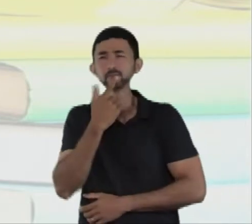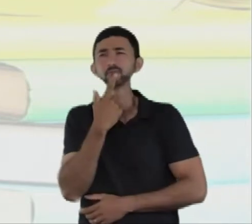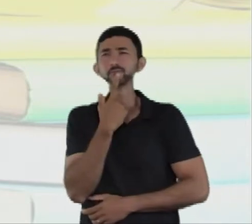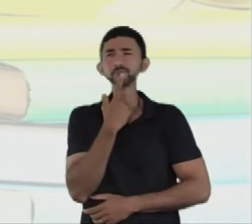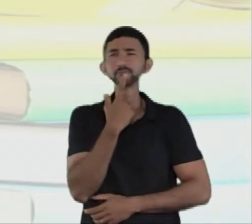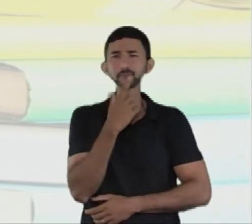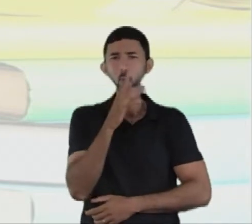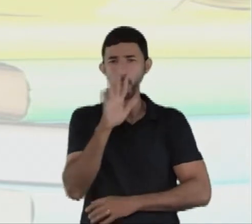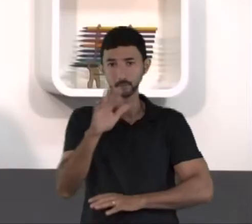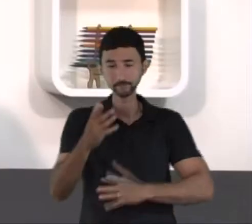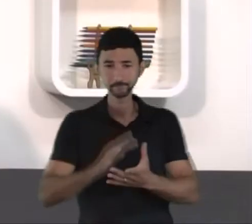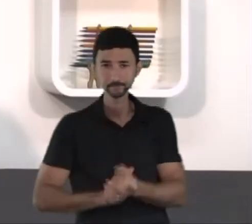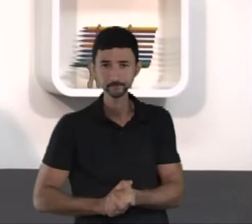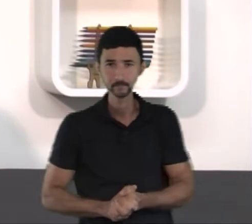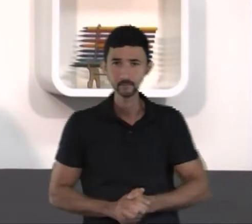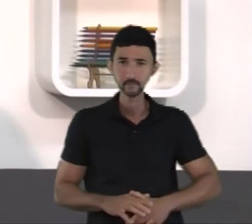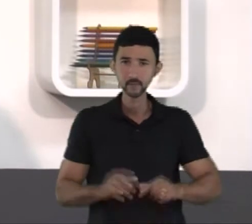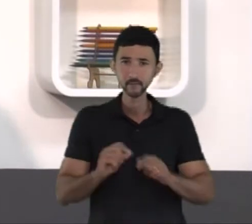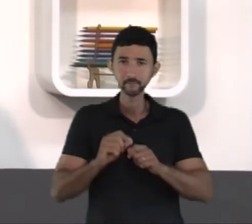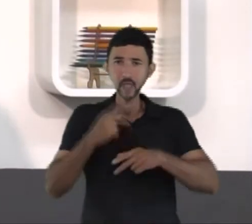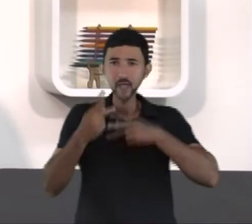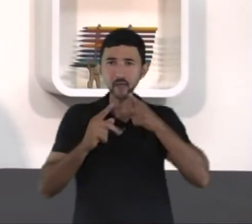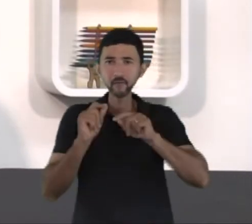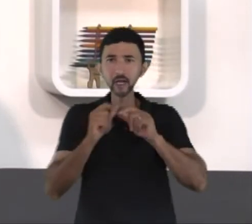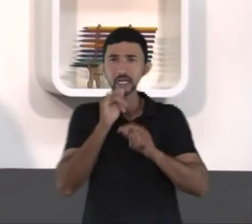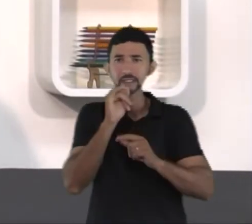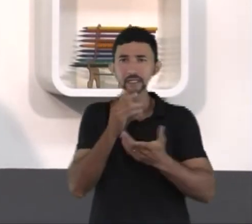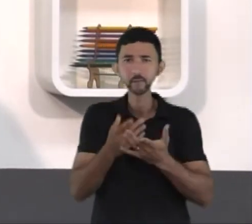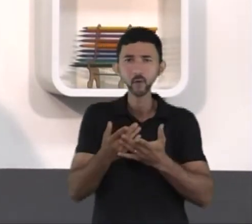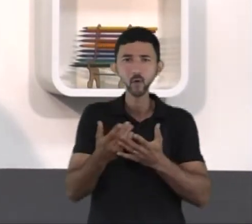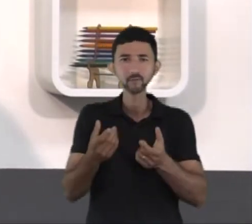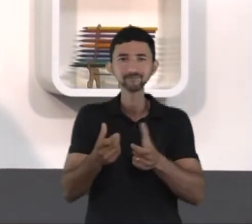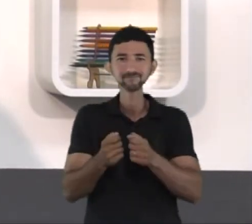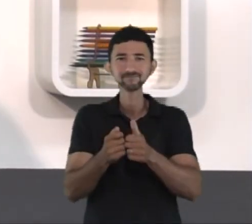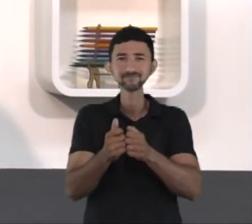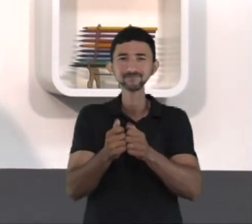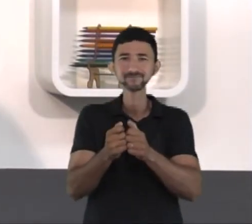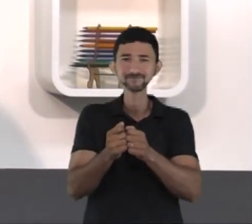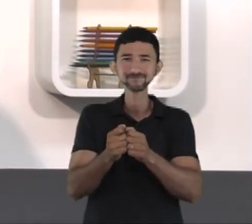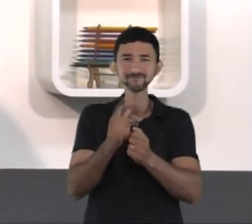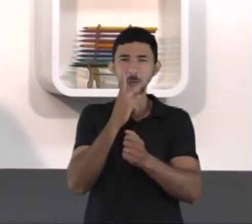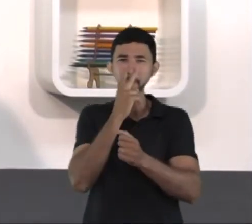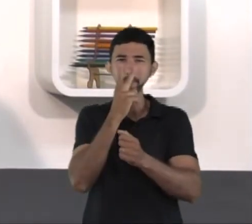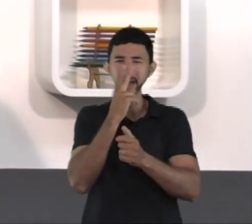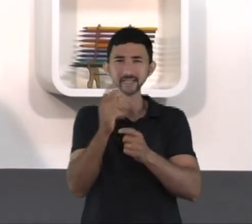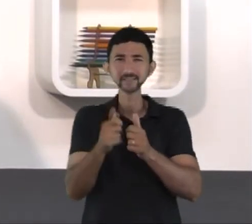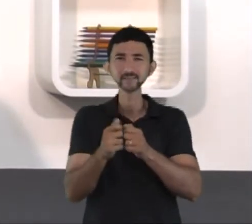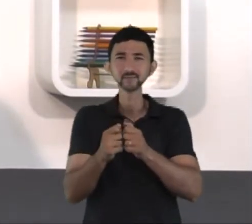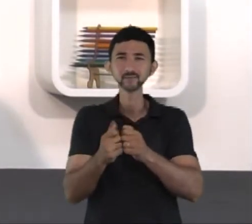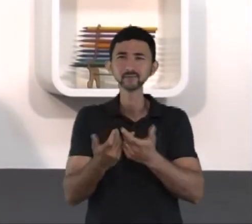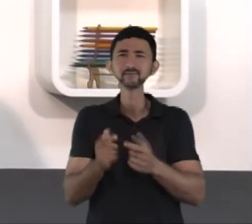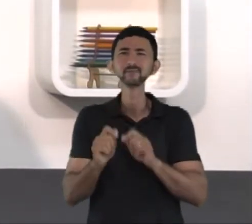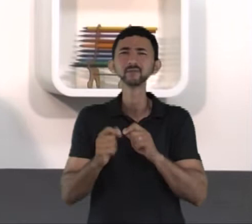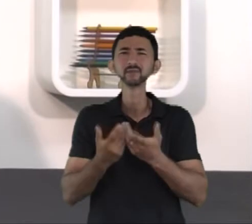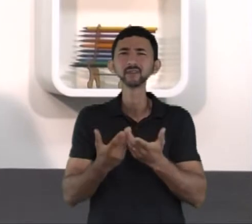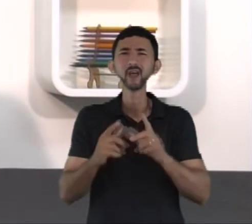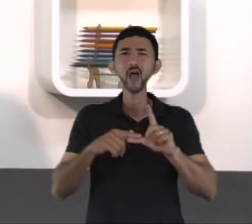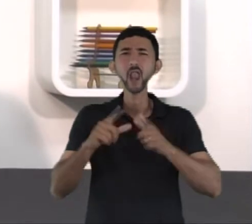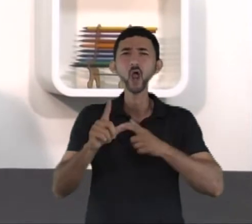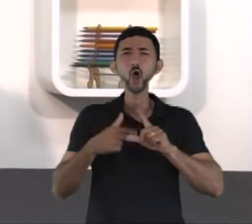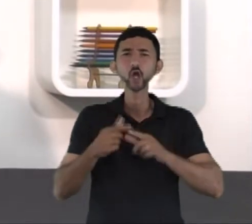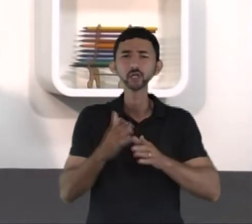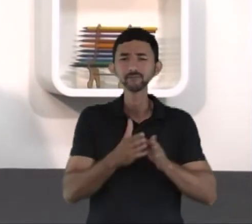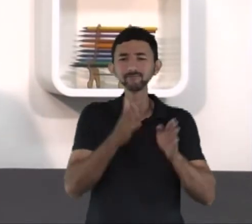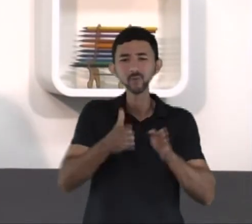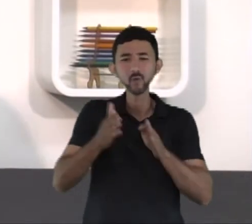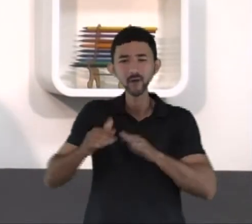olha aqui, gente. Eu costumo falar que o capitalismo ele é como se fosse um videogame. Né? Qual é a lógica do videogame? Quando tu passa de fase,